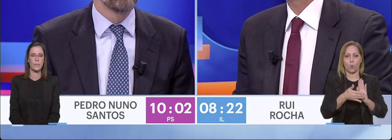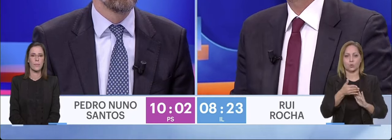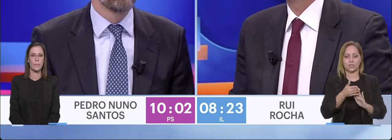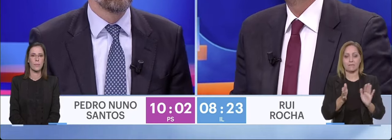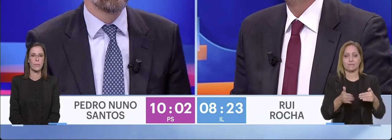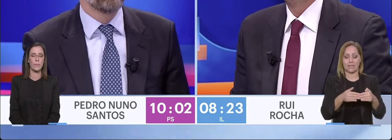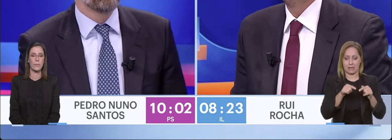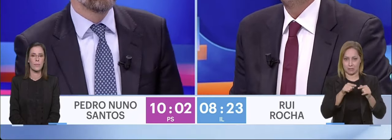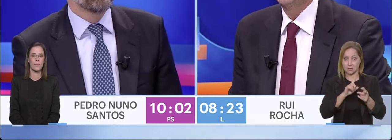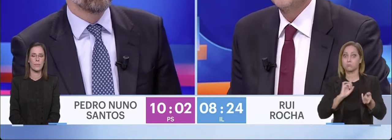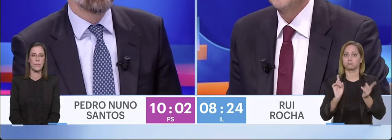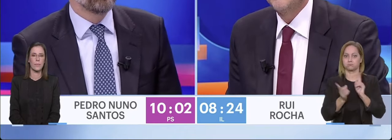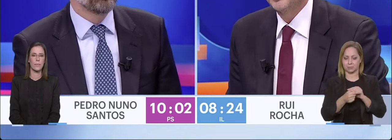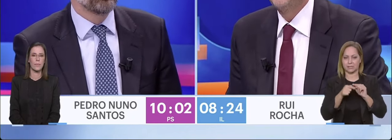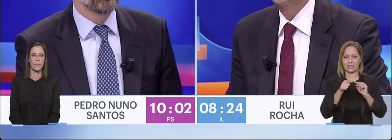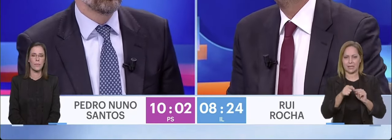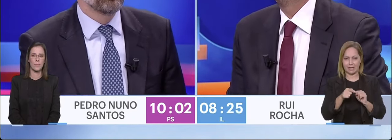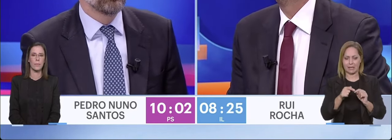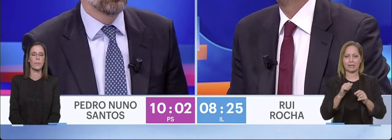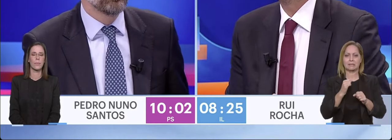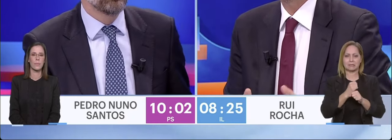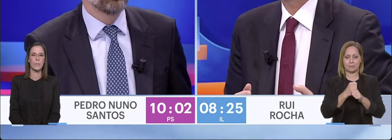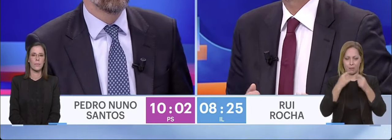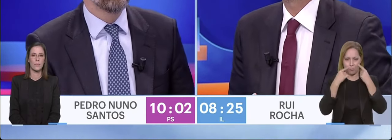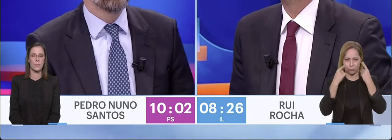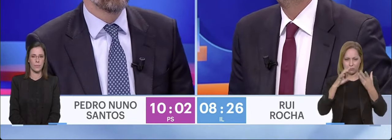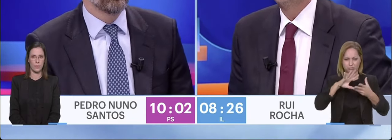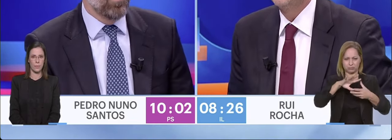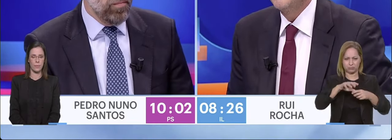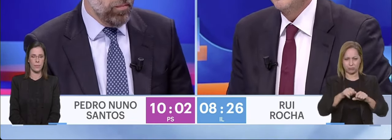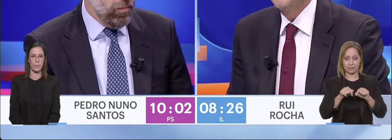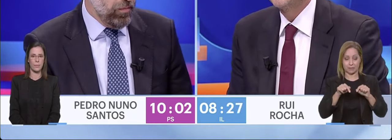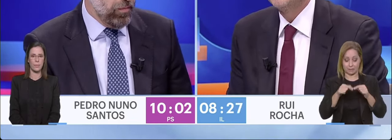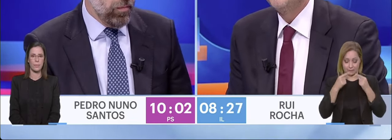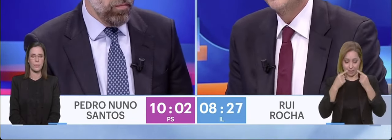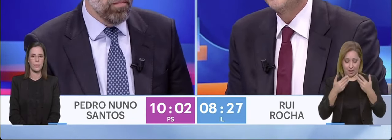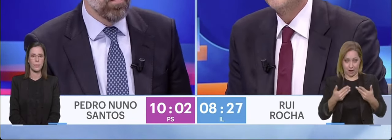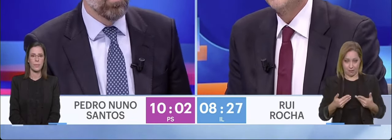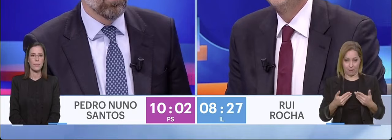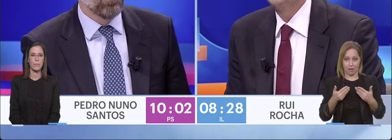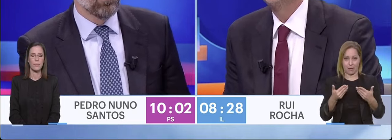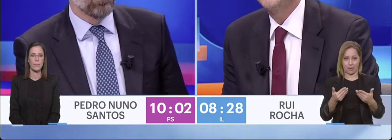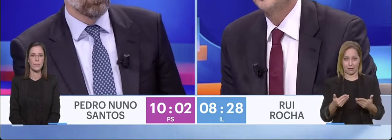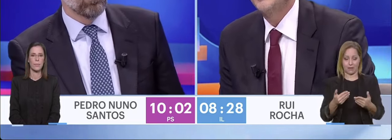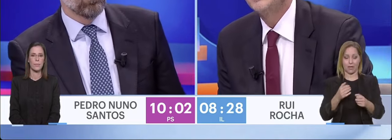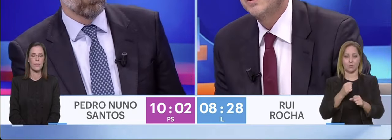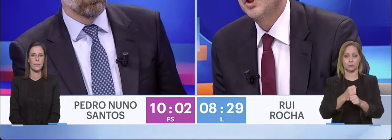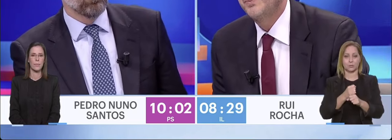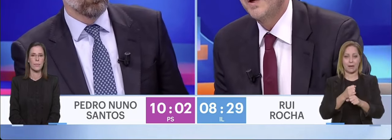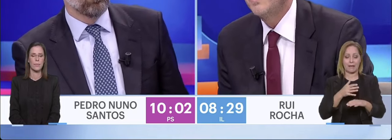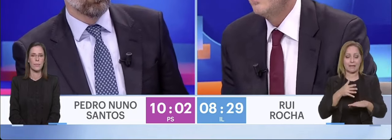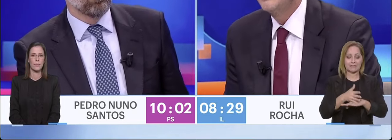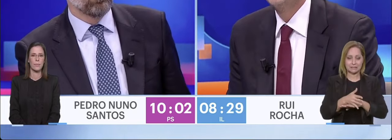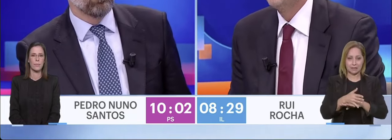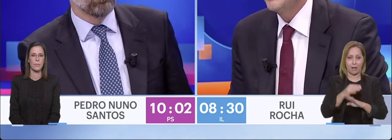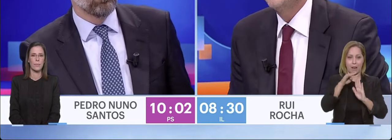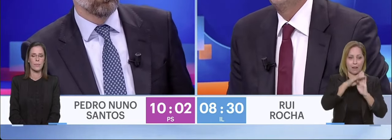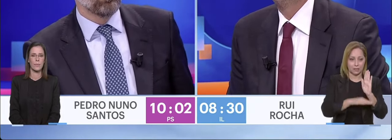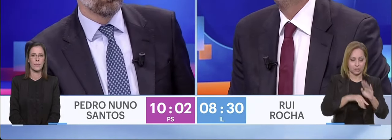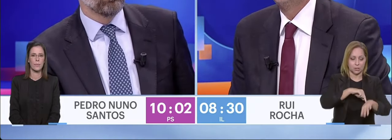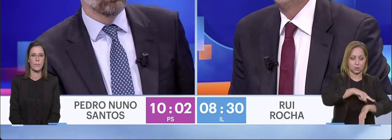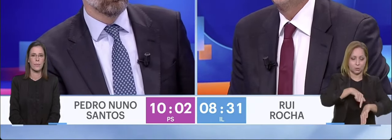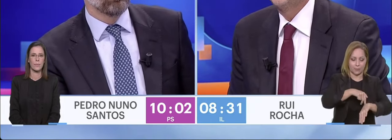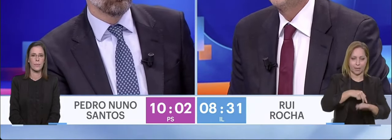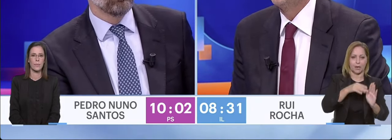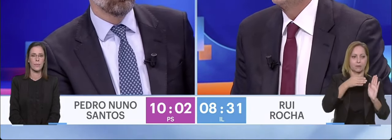que é radical é ter a degradação dos serviços públicos que nós temos visto aquilo que nós temos hoje em dia é um serviço de acesso a listas de espera não é